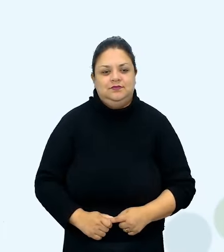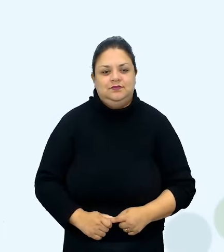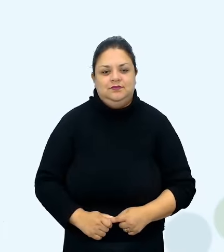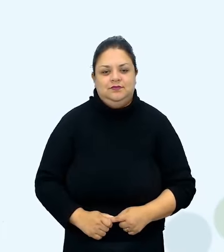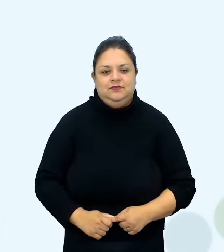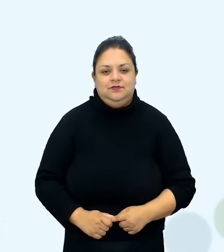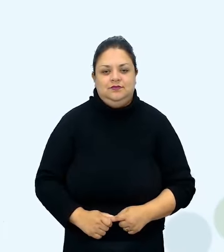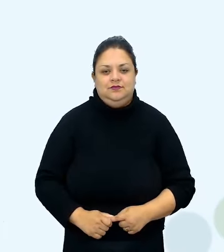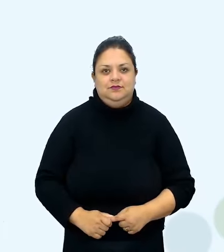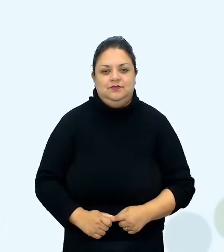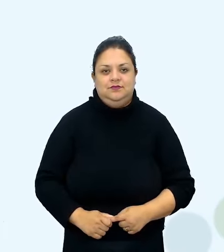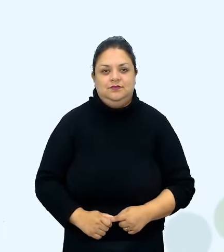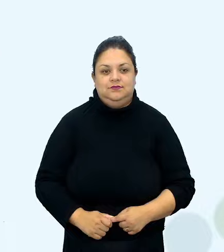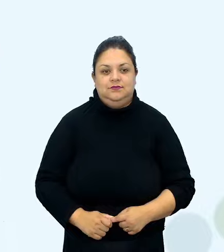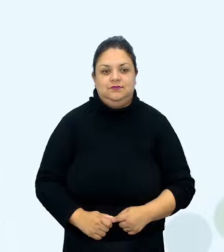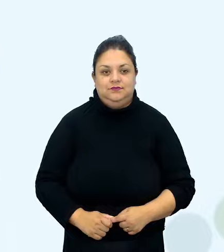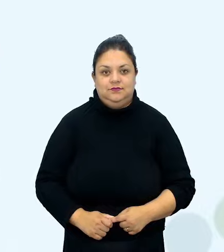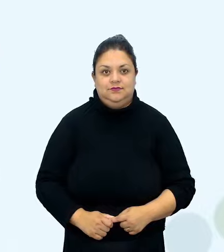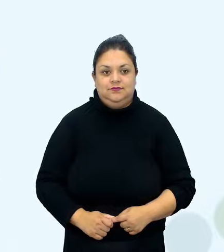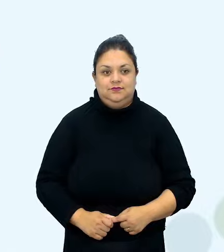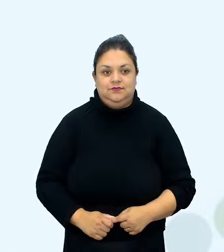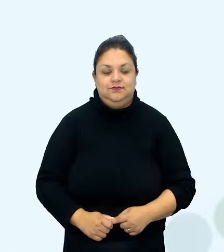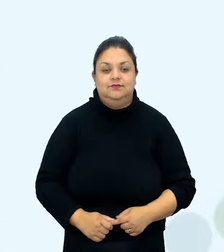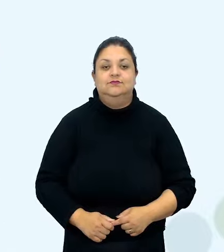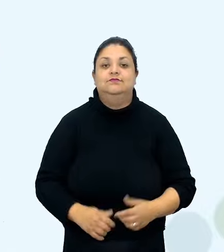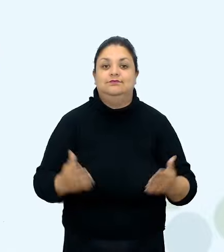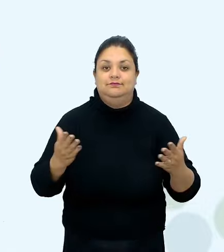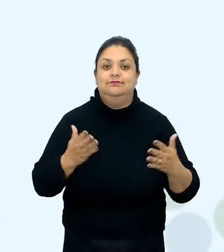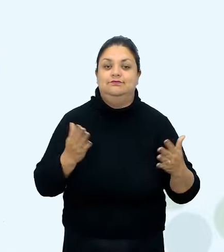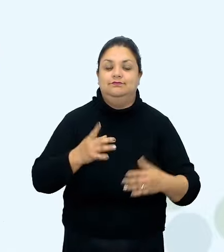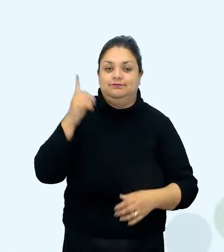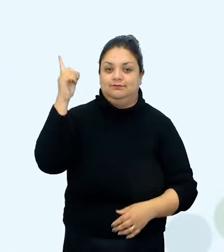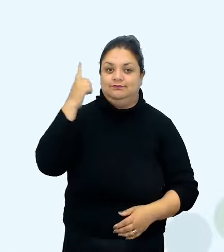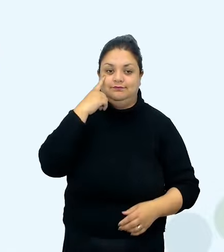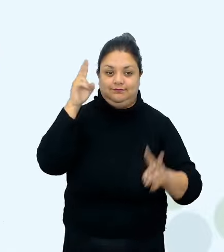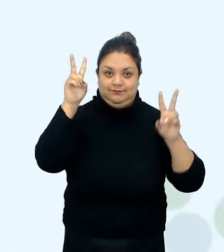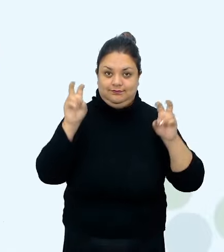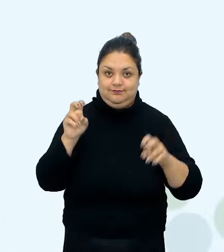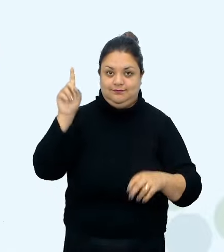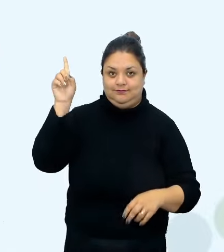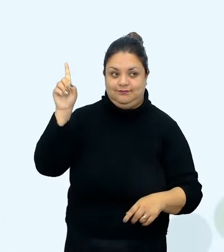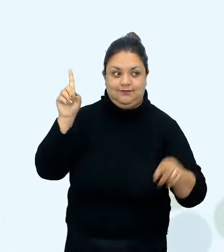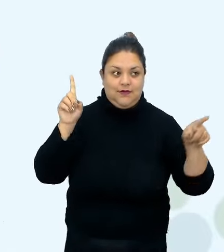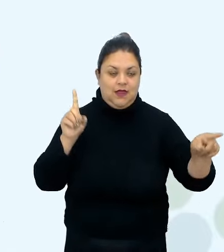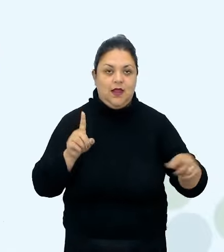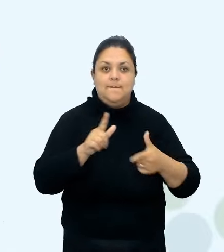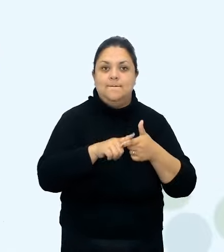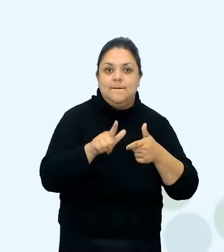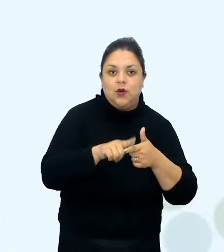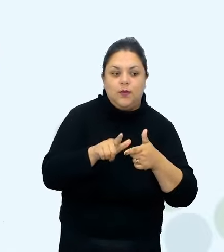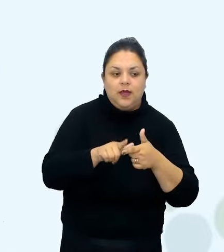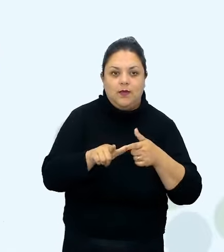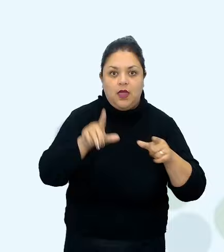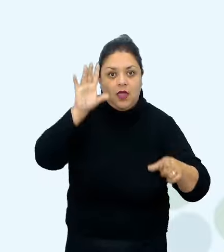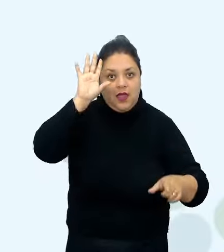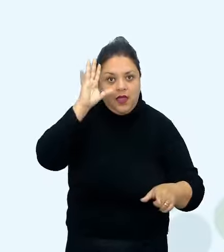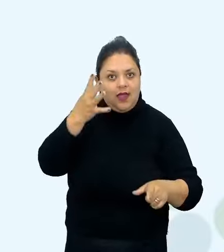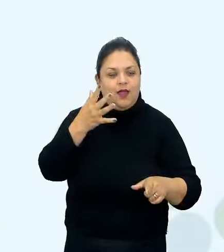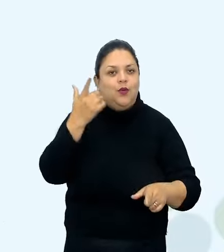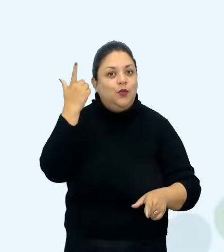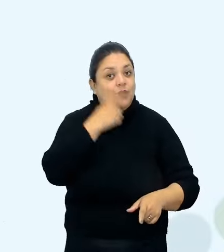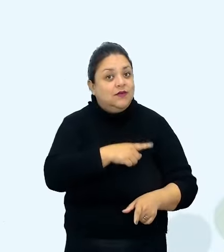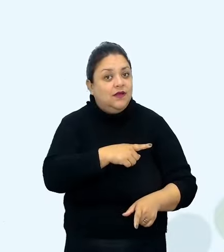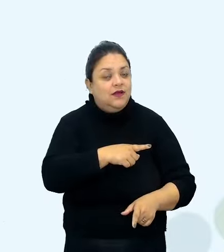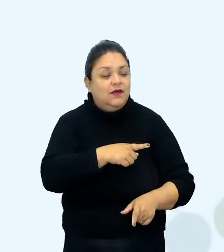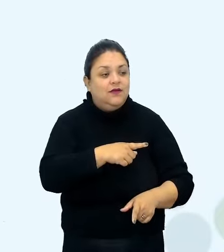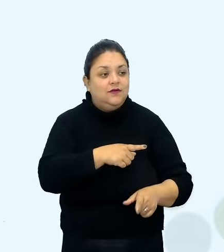a capacidade de resolução de problemas, né? Eu acho que esse é um aspecto muito importante na vida dessas